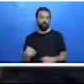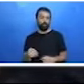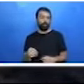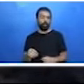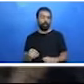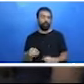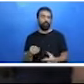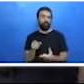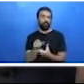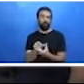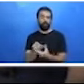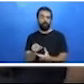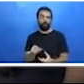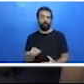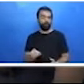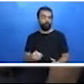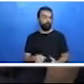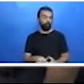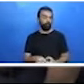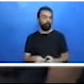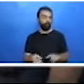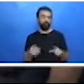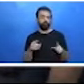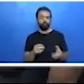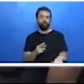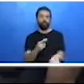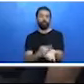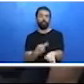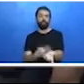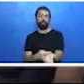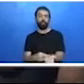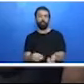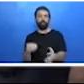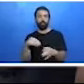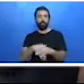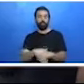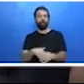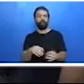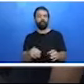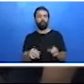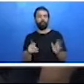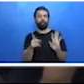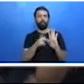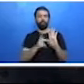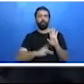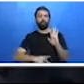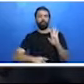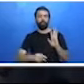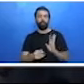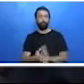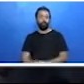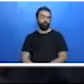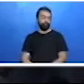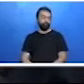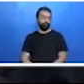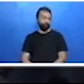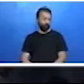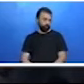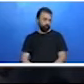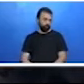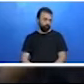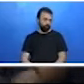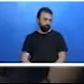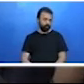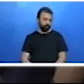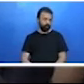tônica. Um ritmo no poema. Então, aqui eu tenho um pequeno poema, parte do